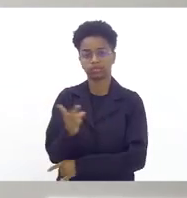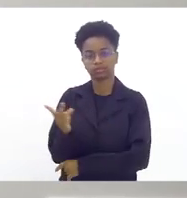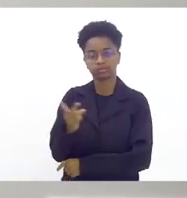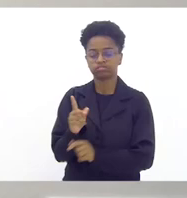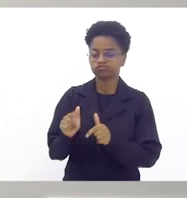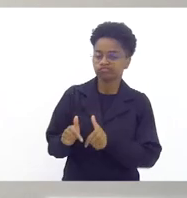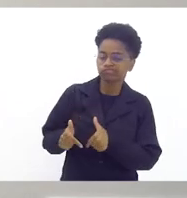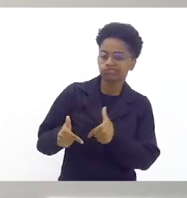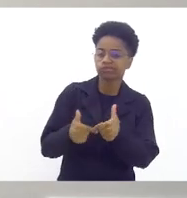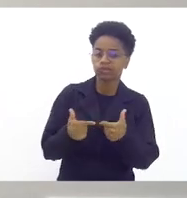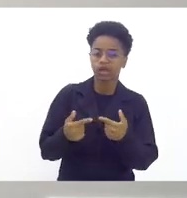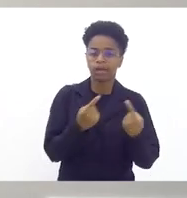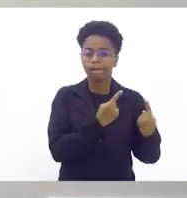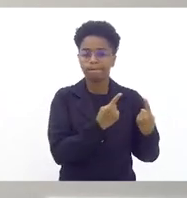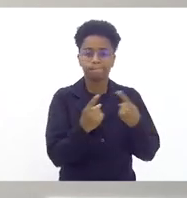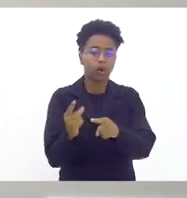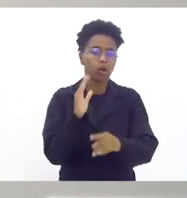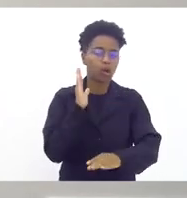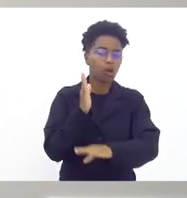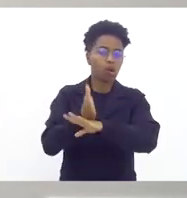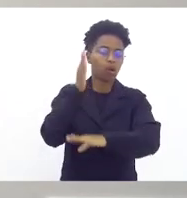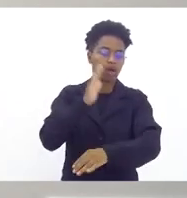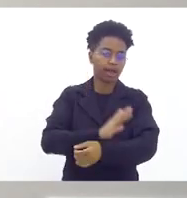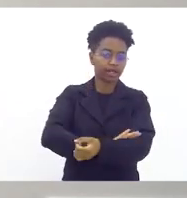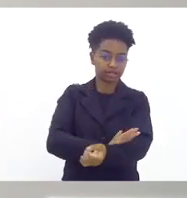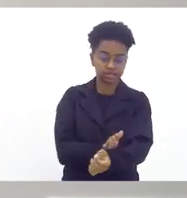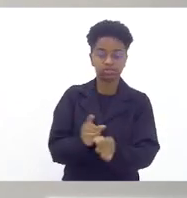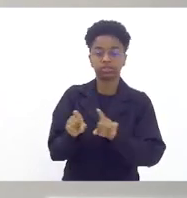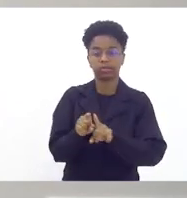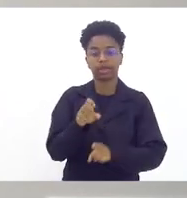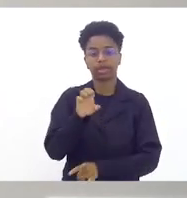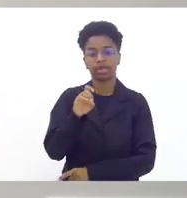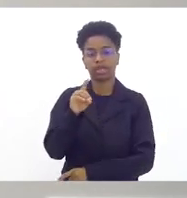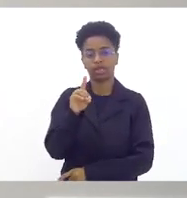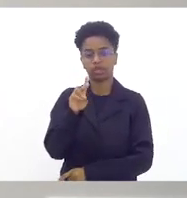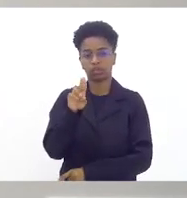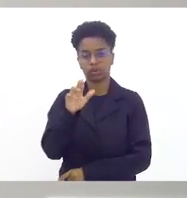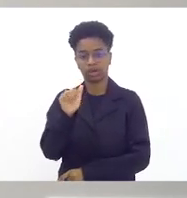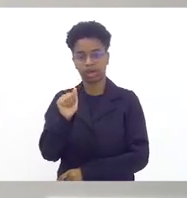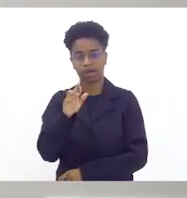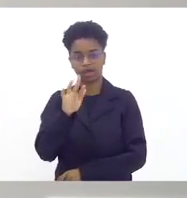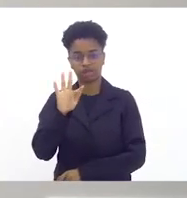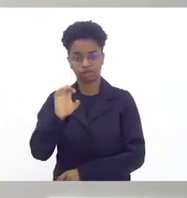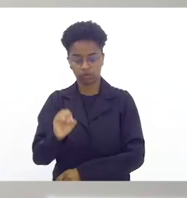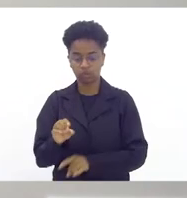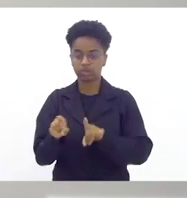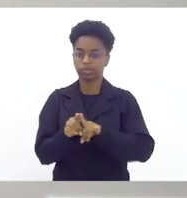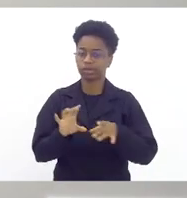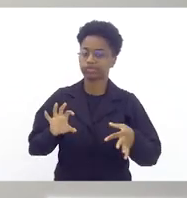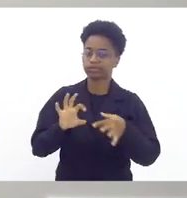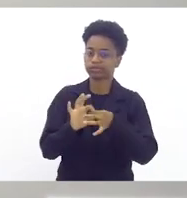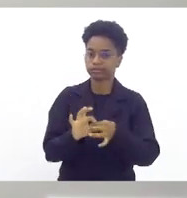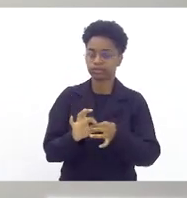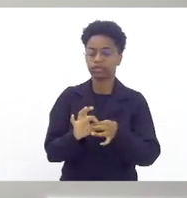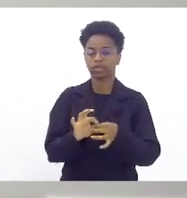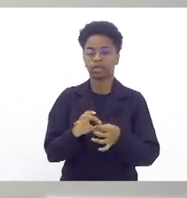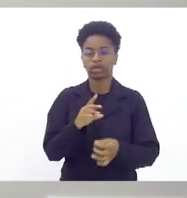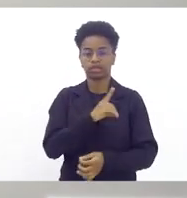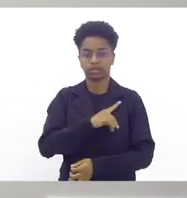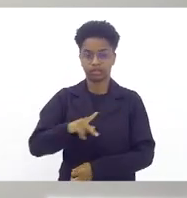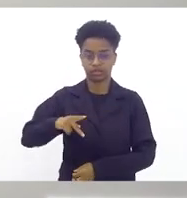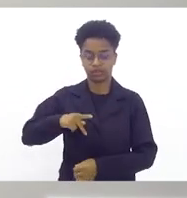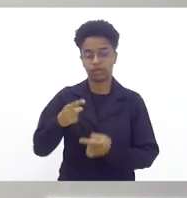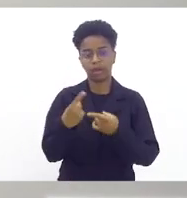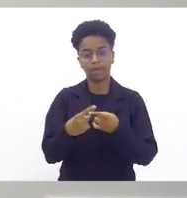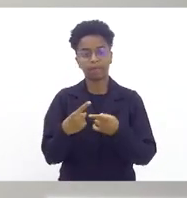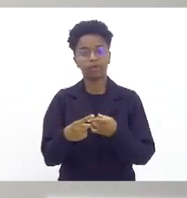do combate ao racismo, e daí do CAFRO, que é parceira também na Defensoria Pública, para a